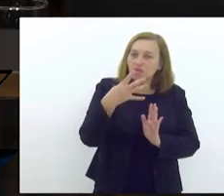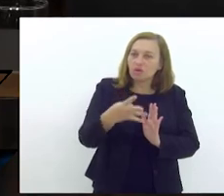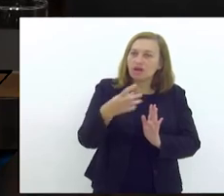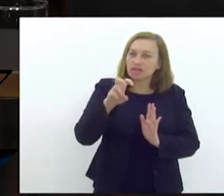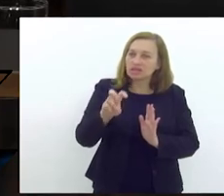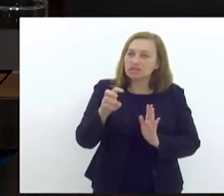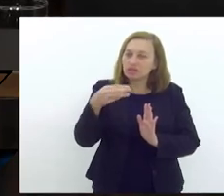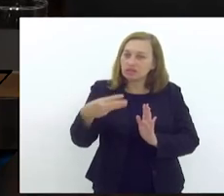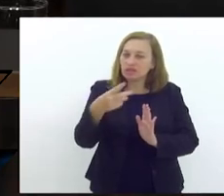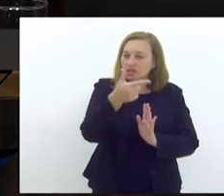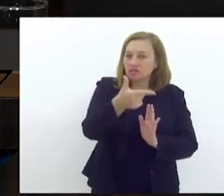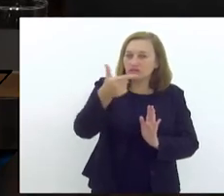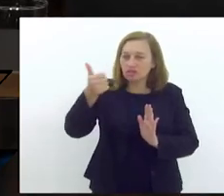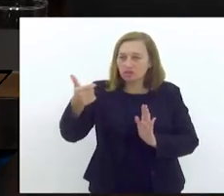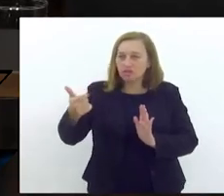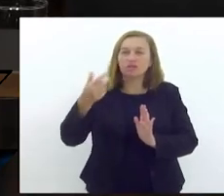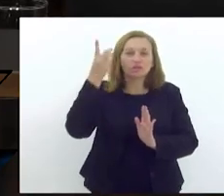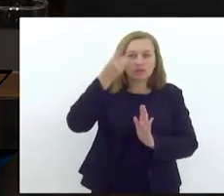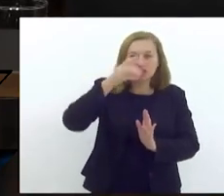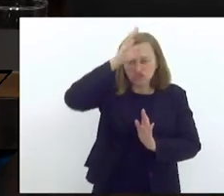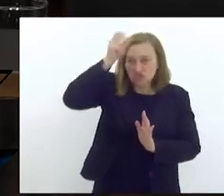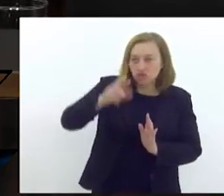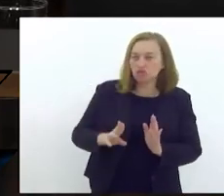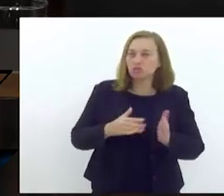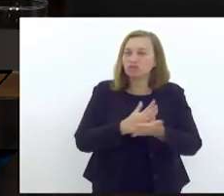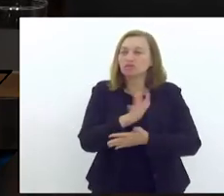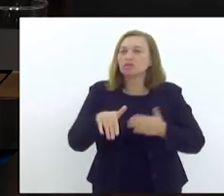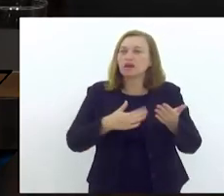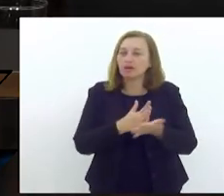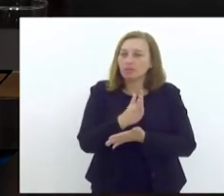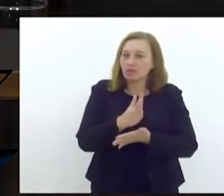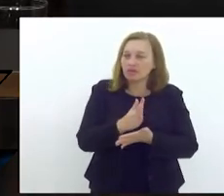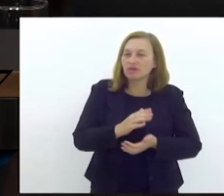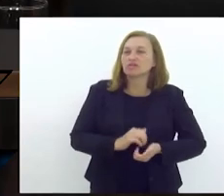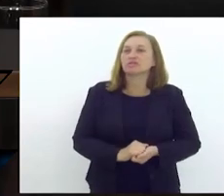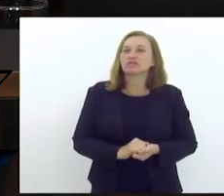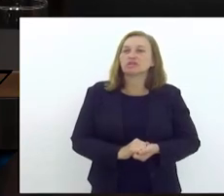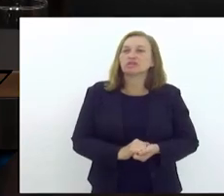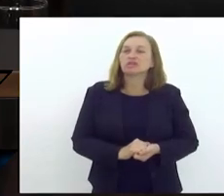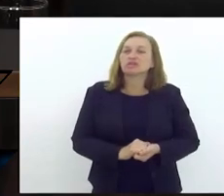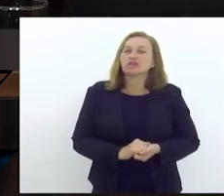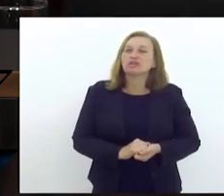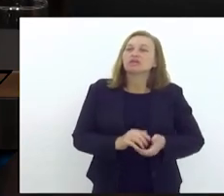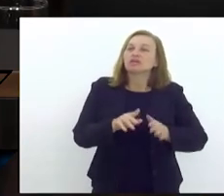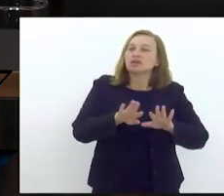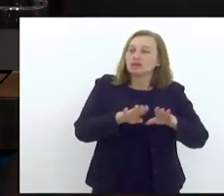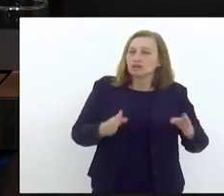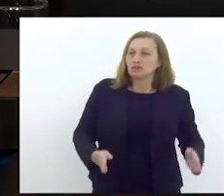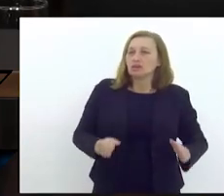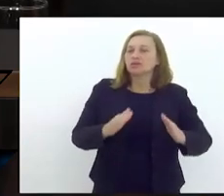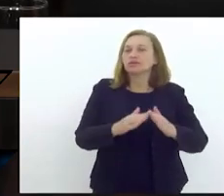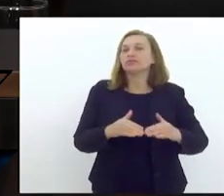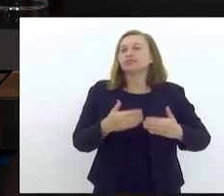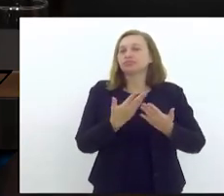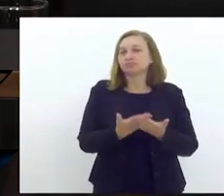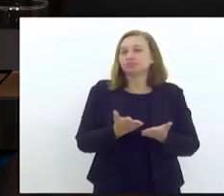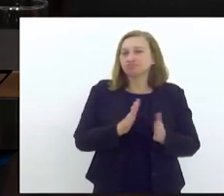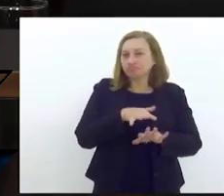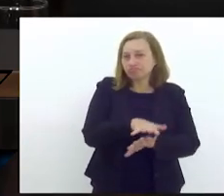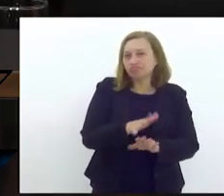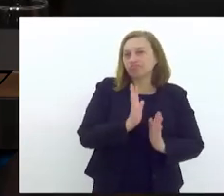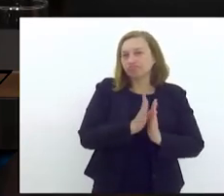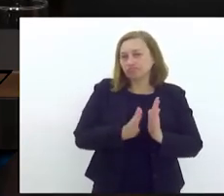453 de 22 da deputada tia Ju se eu disse que a prova permanece Como estão aprovada a sobremesa e requerimento de inclusão